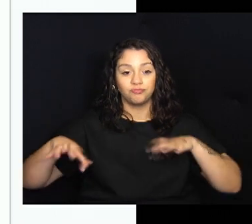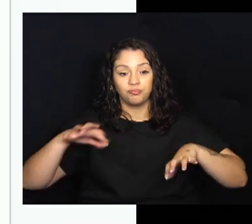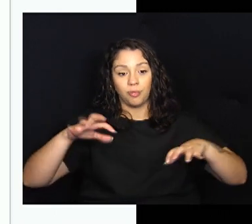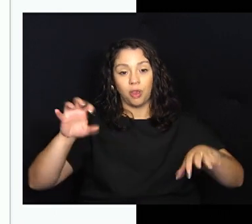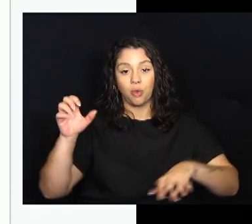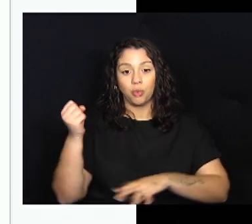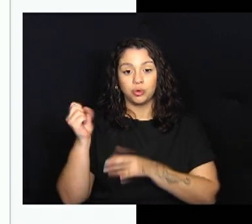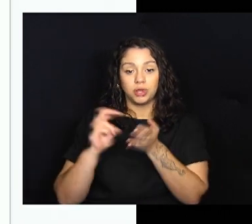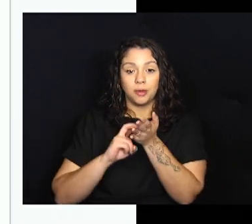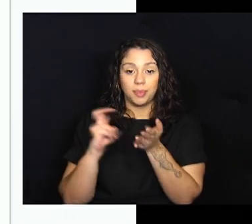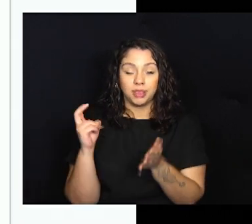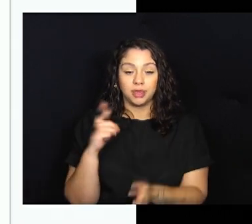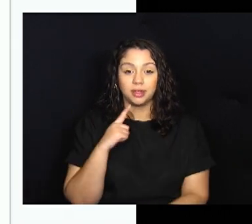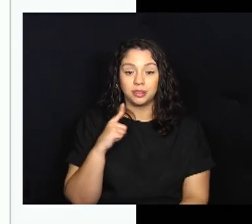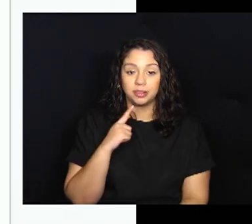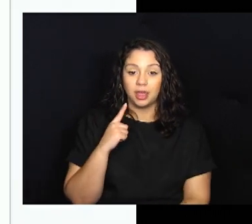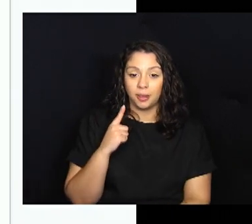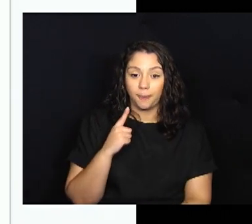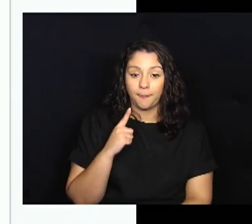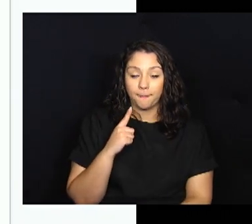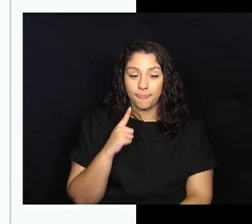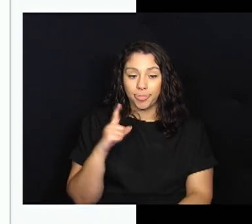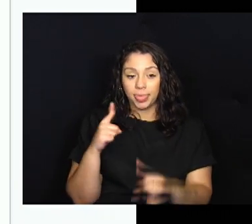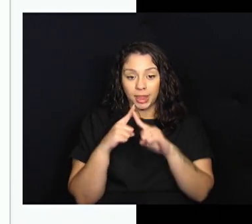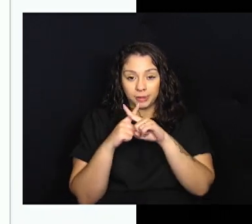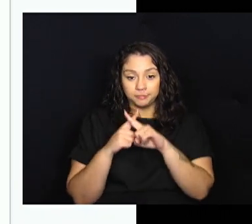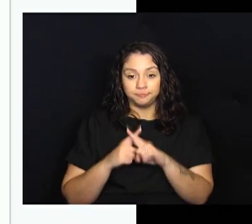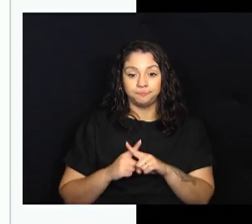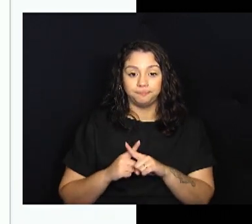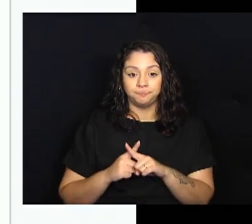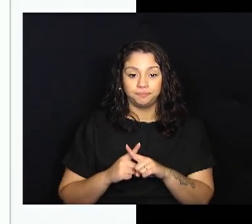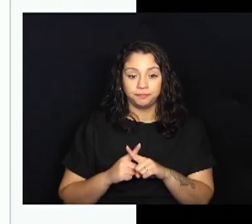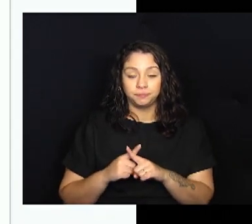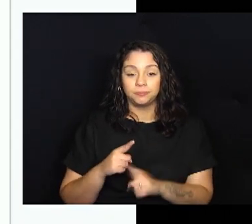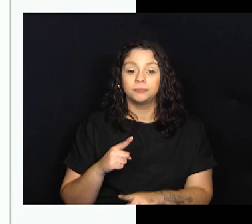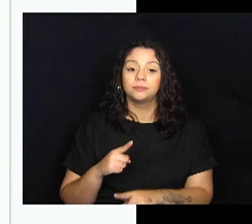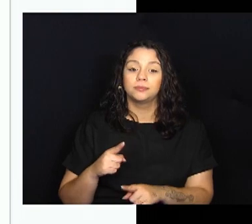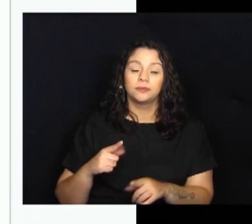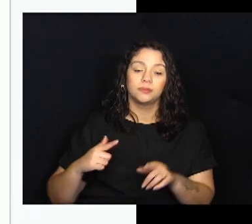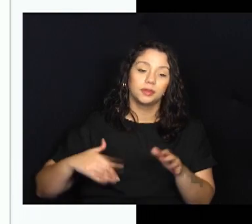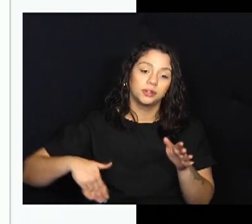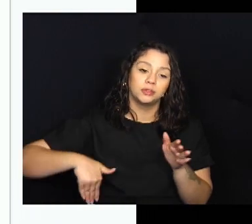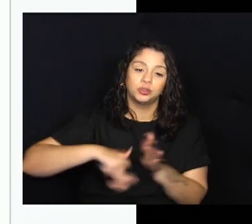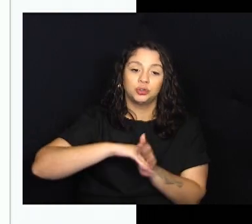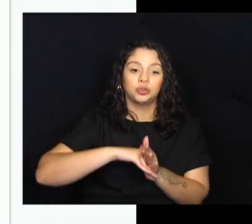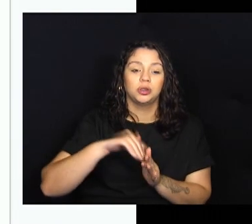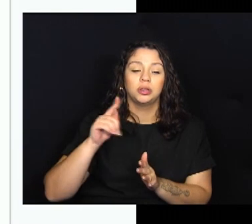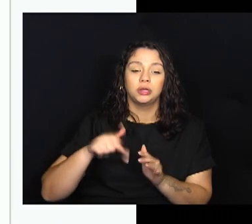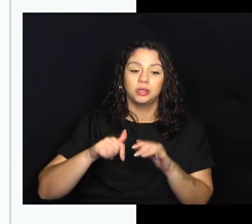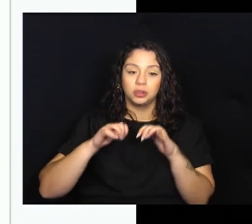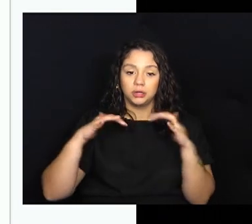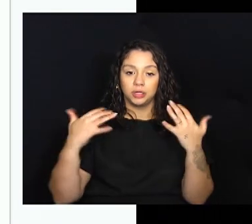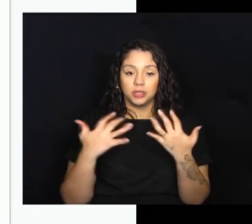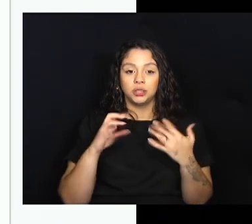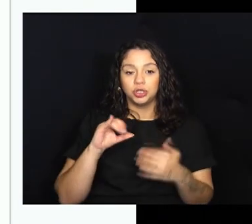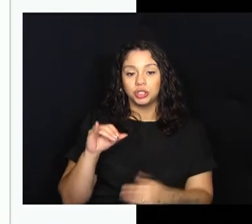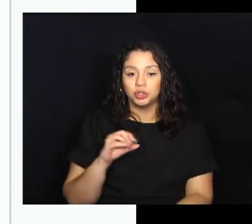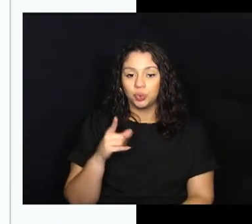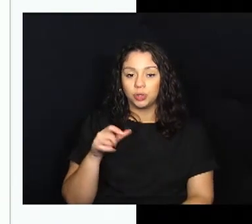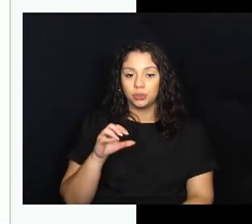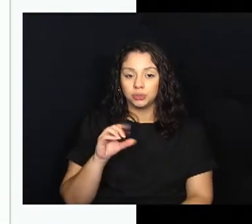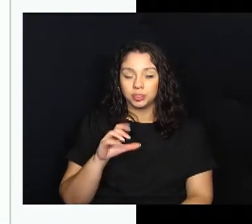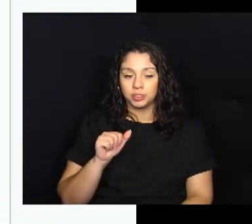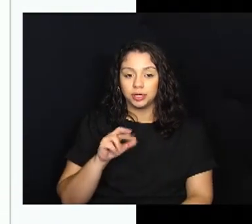manhã a gente tem o campeonato de pênaltis lá no Clube Municipal João Carlos de Oliveira. Temos às 2h30